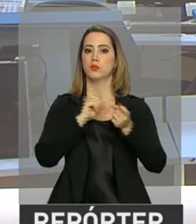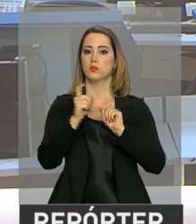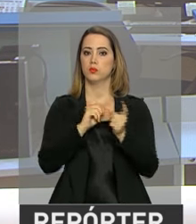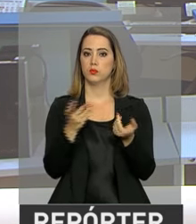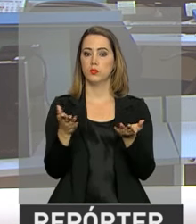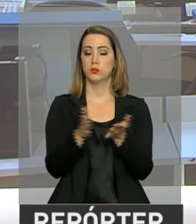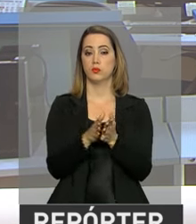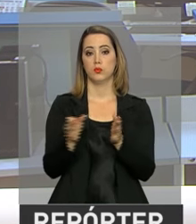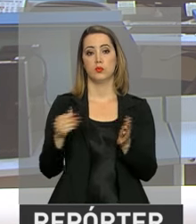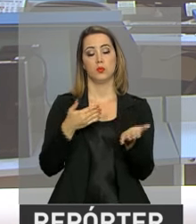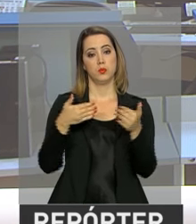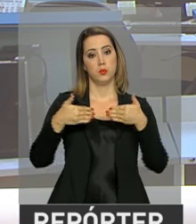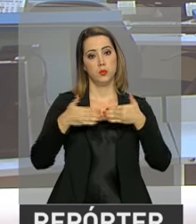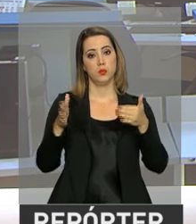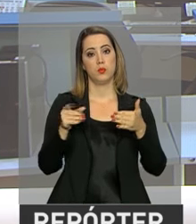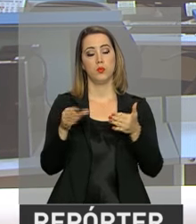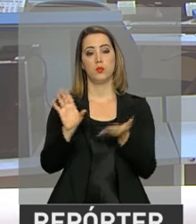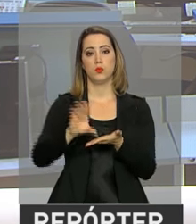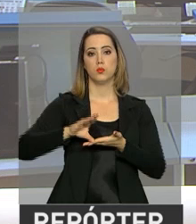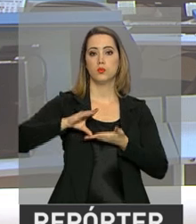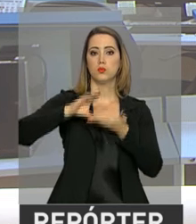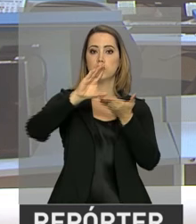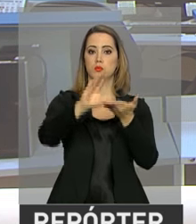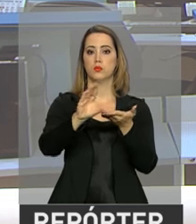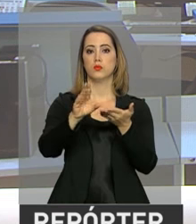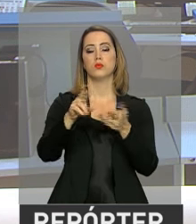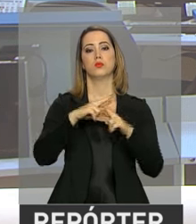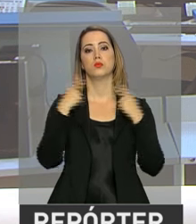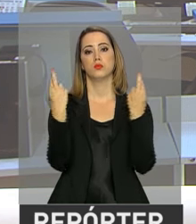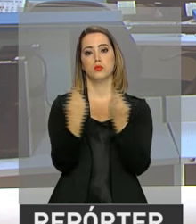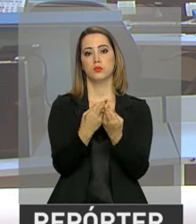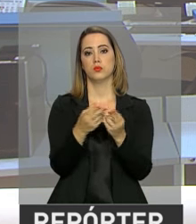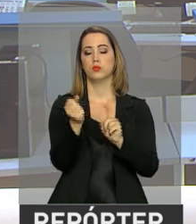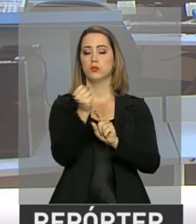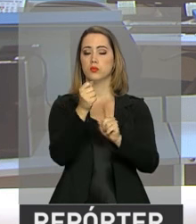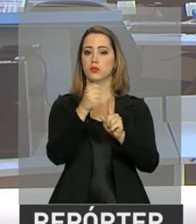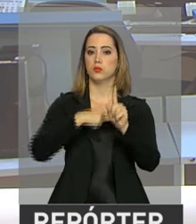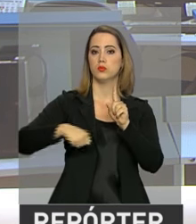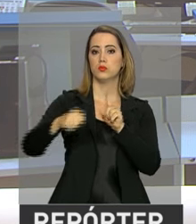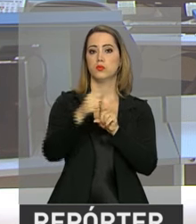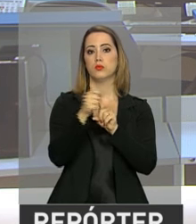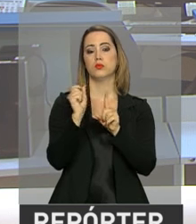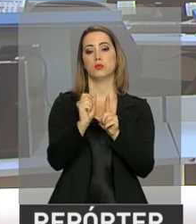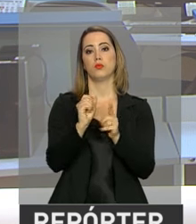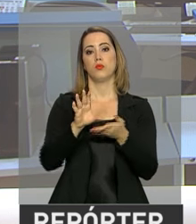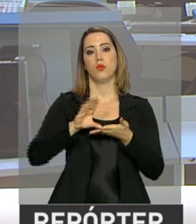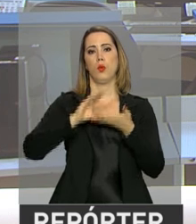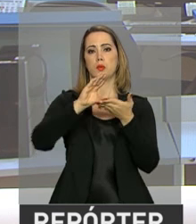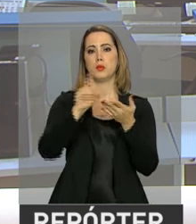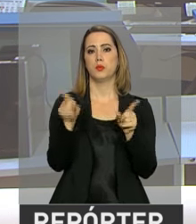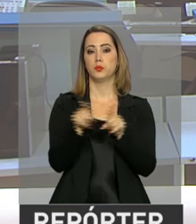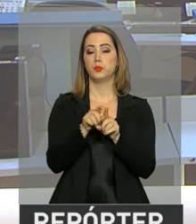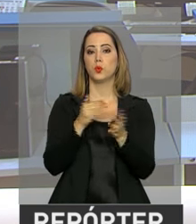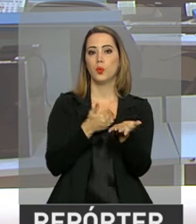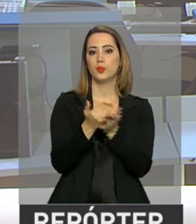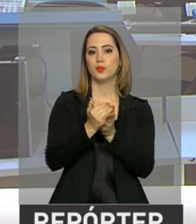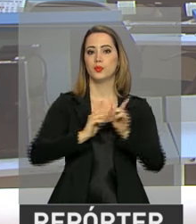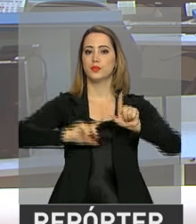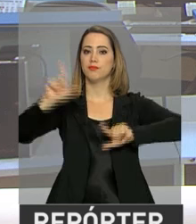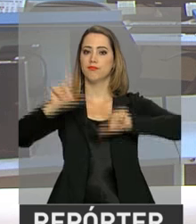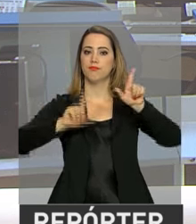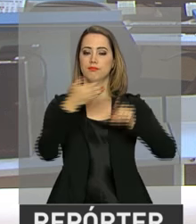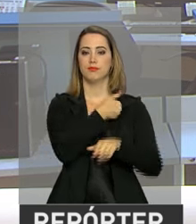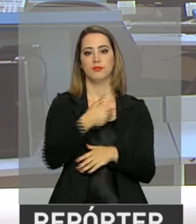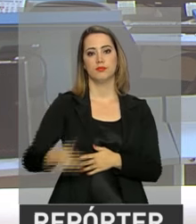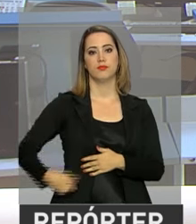Fazenda, Henrique Meireles, na abertura da reunião do Conselho de Desenvolvimento Econômico e Social, o Conselhão. E continue com a gente